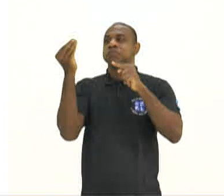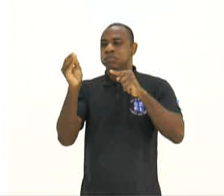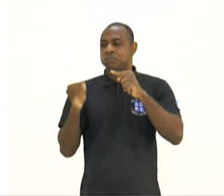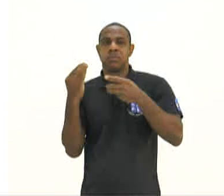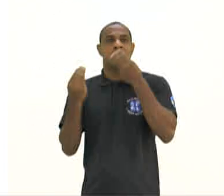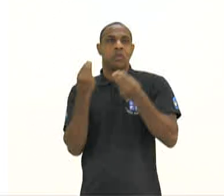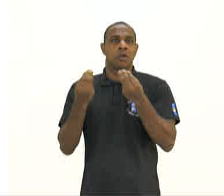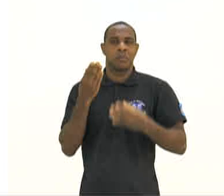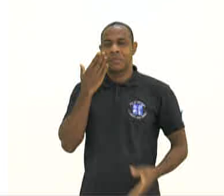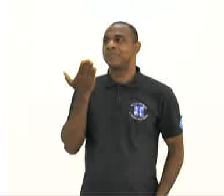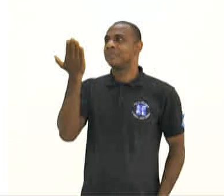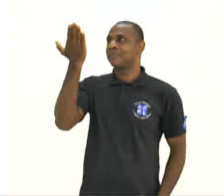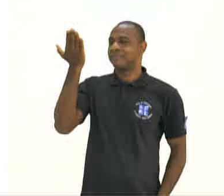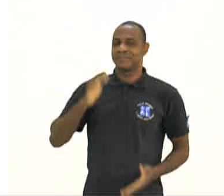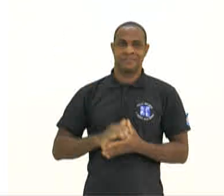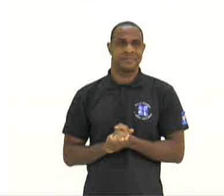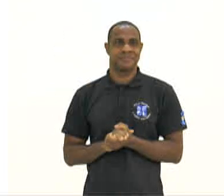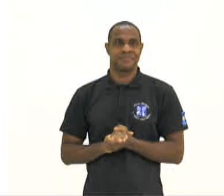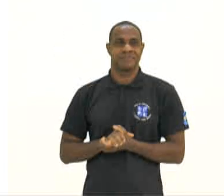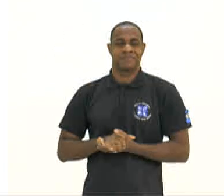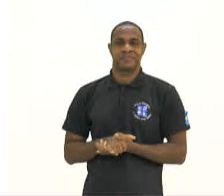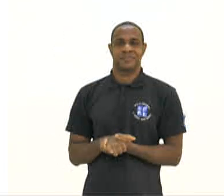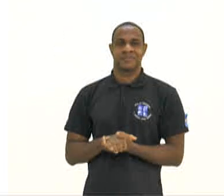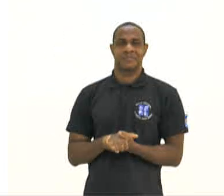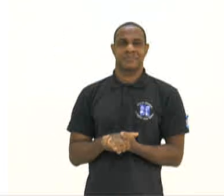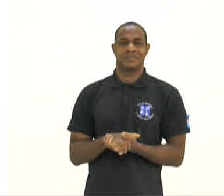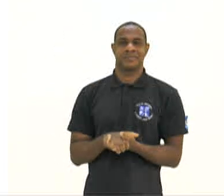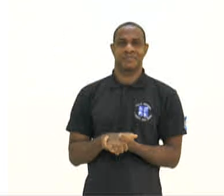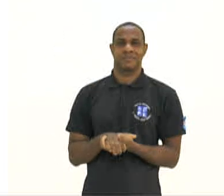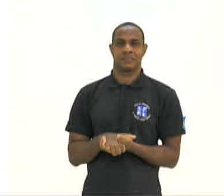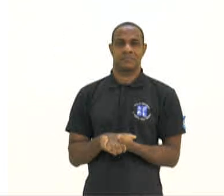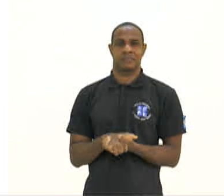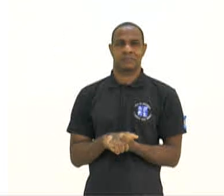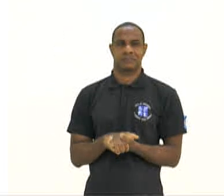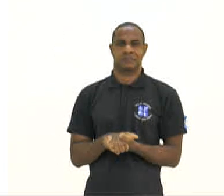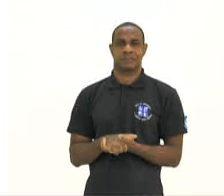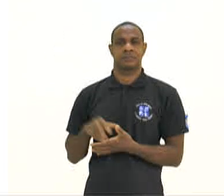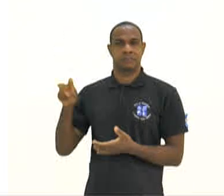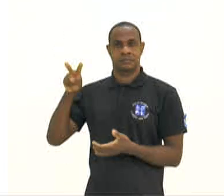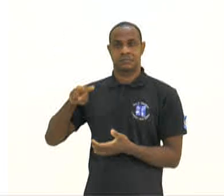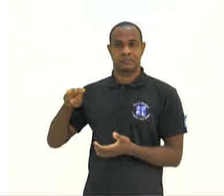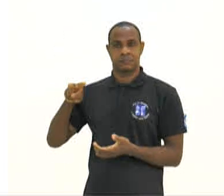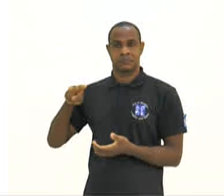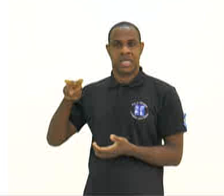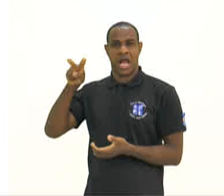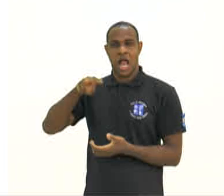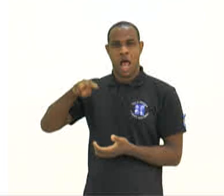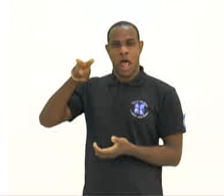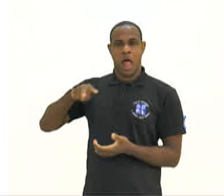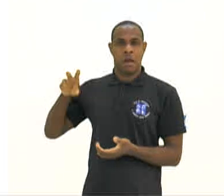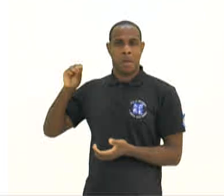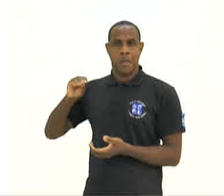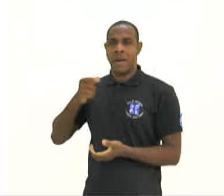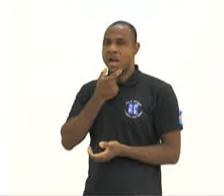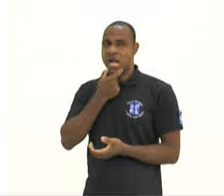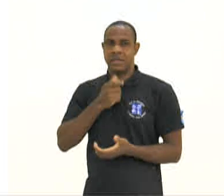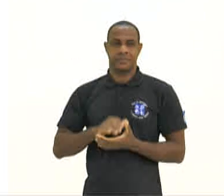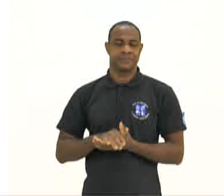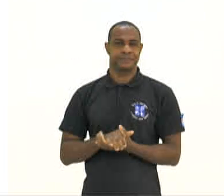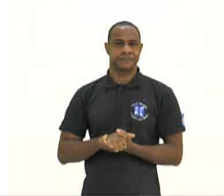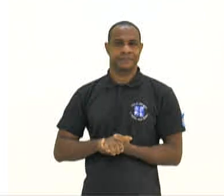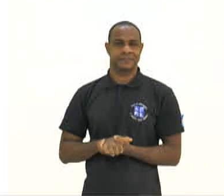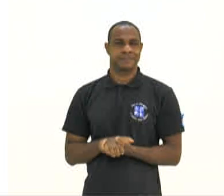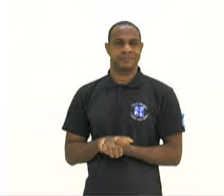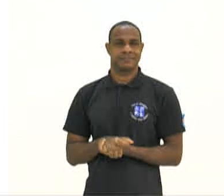improve hand-eye coordination, problem-solving skills, and the mind's ability to process information.